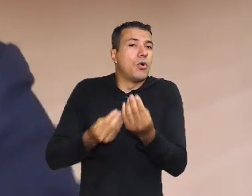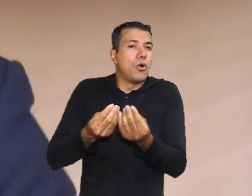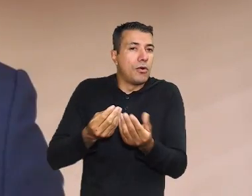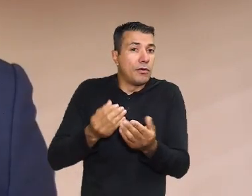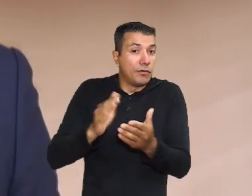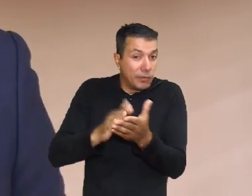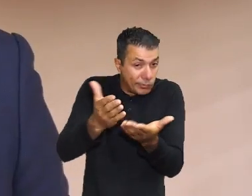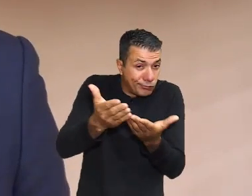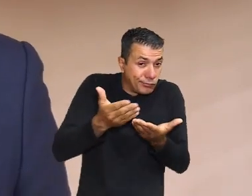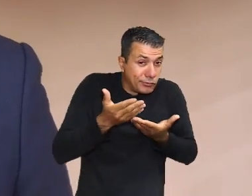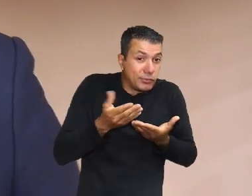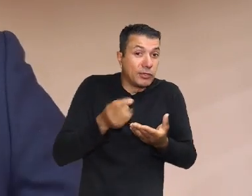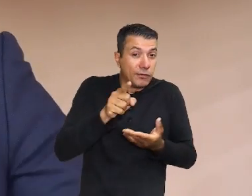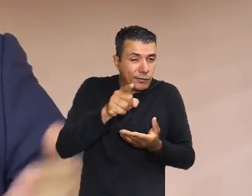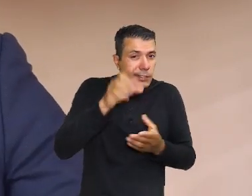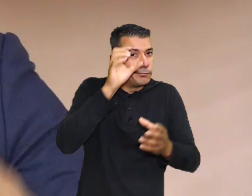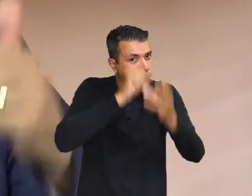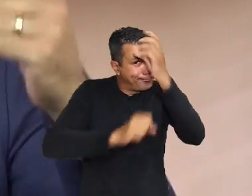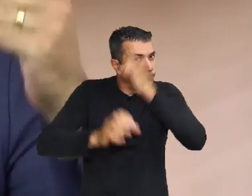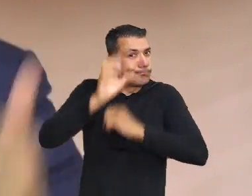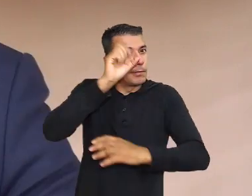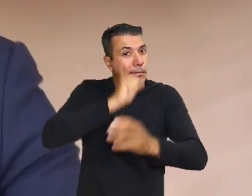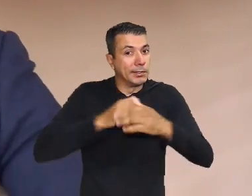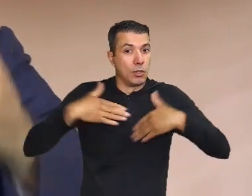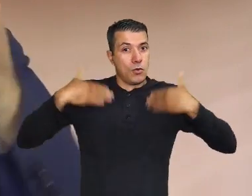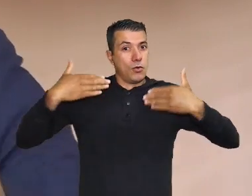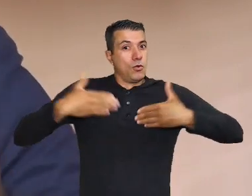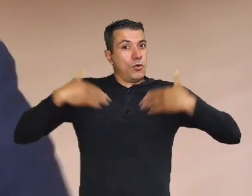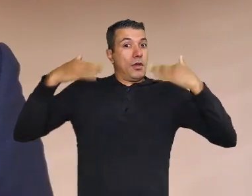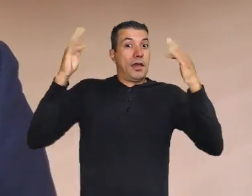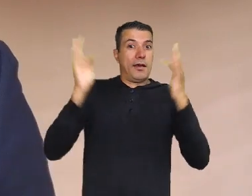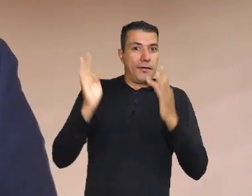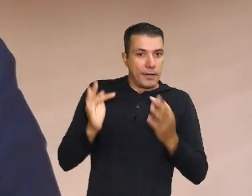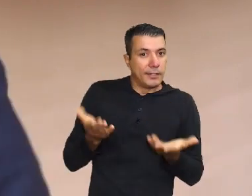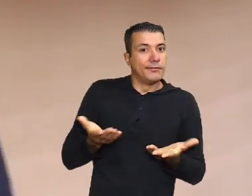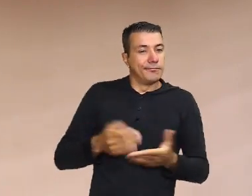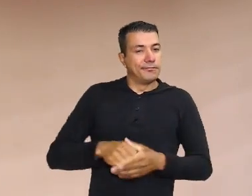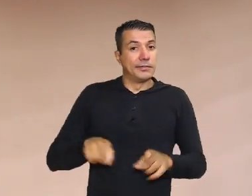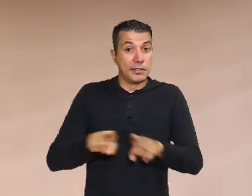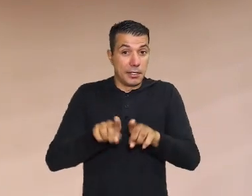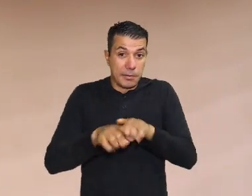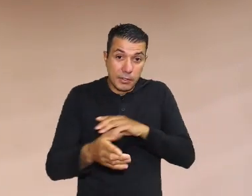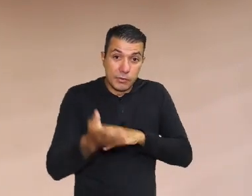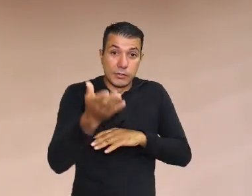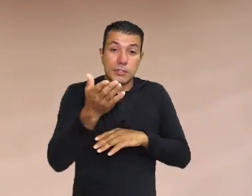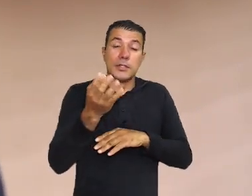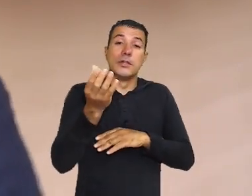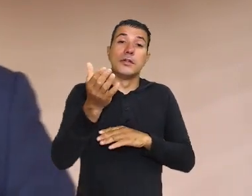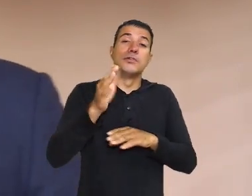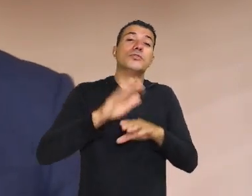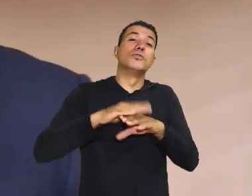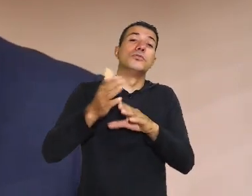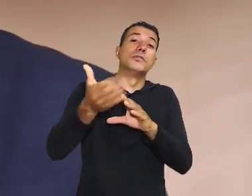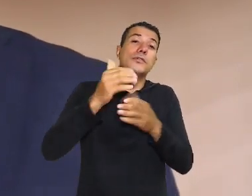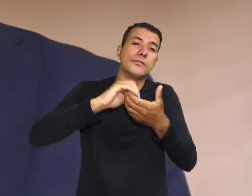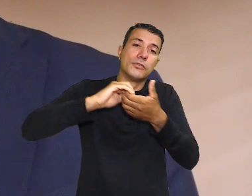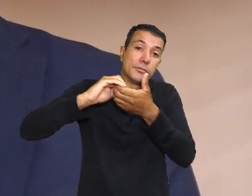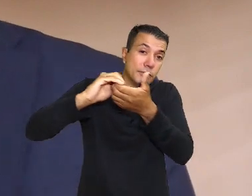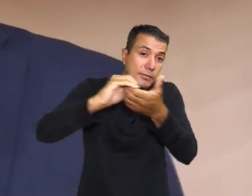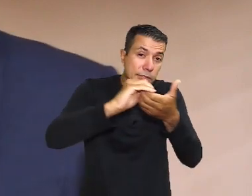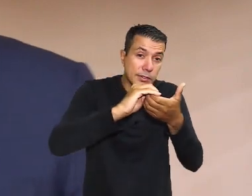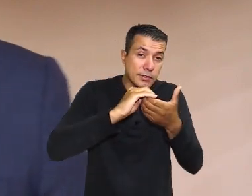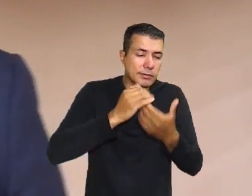vem junto conosco que você vai se alegrar muitíssimo. Então, já quero começar aqui cumprimentando